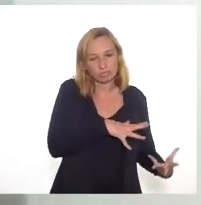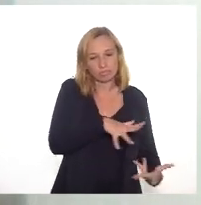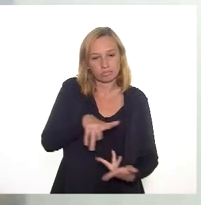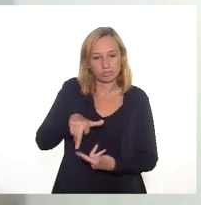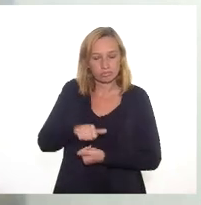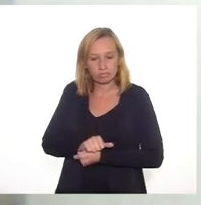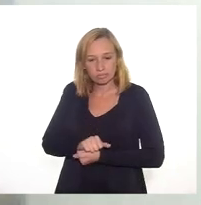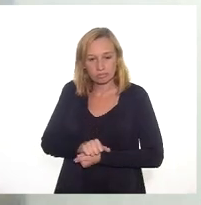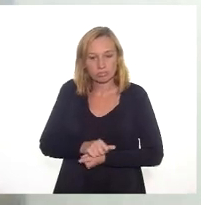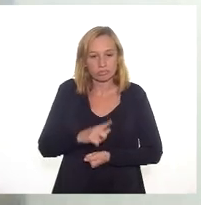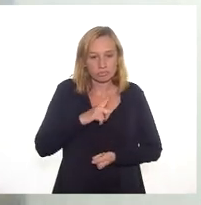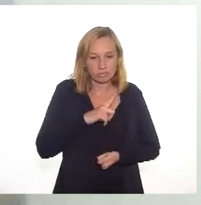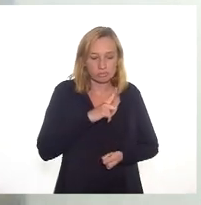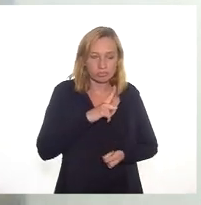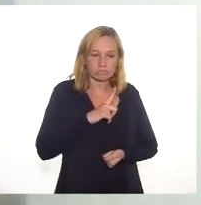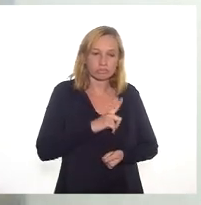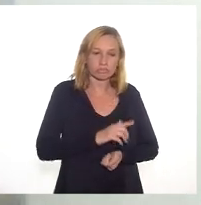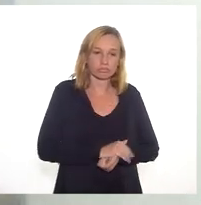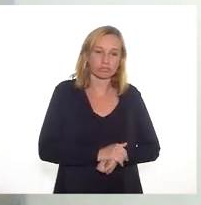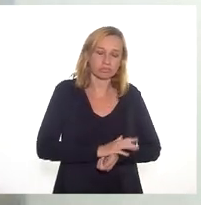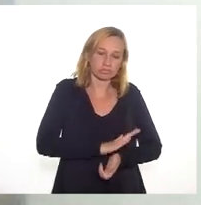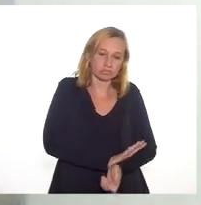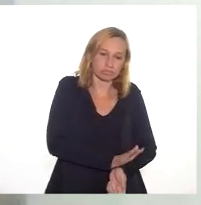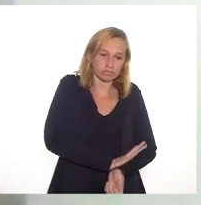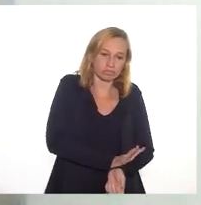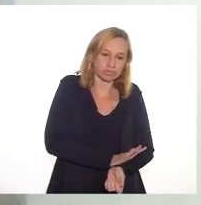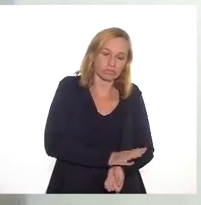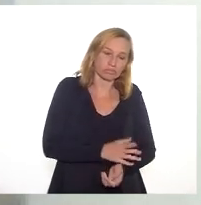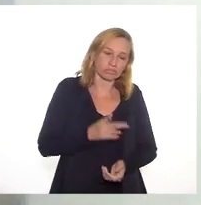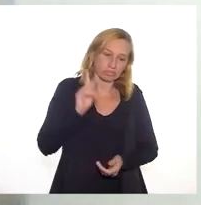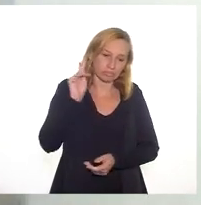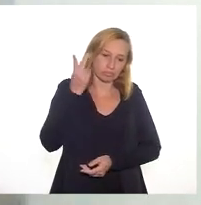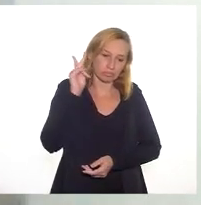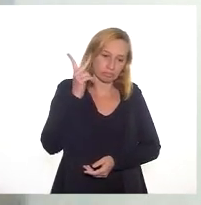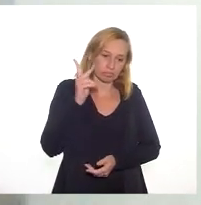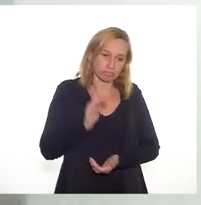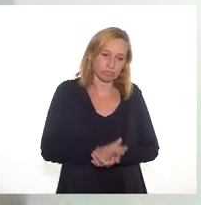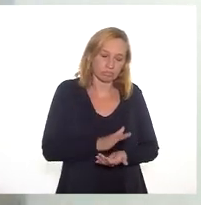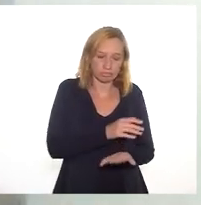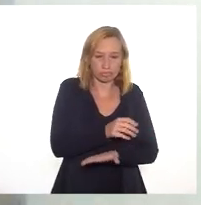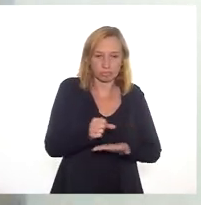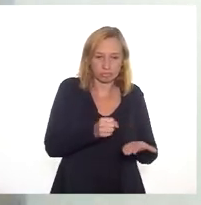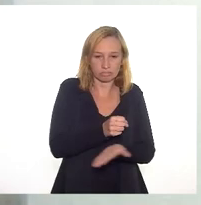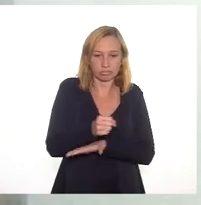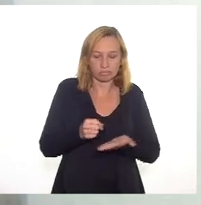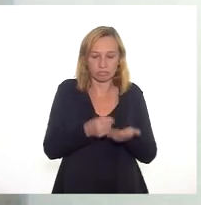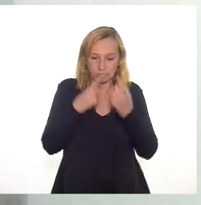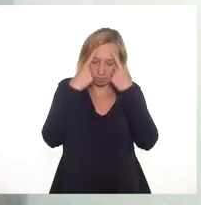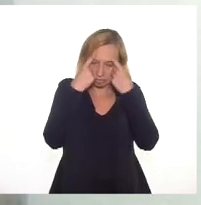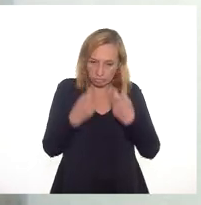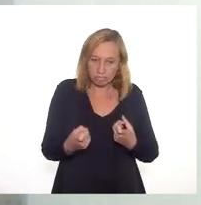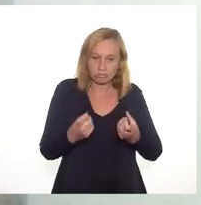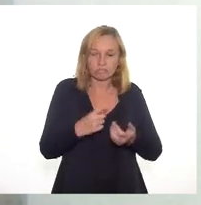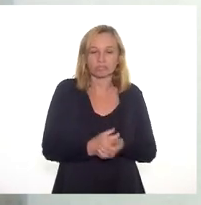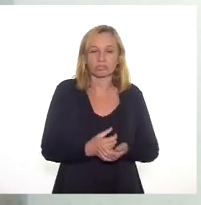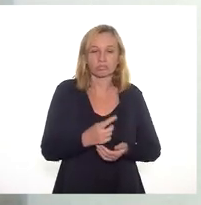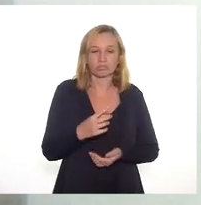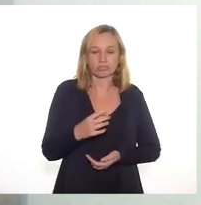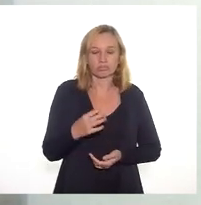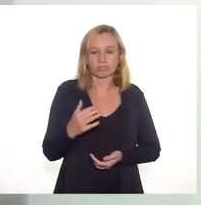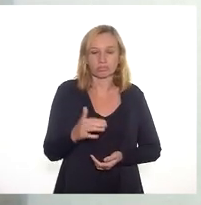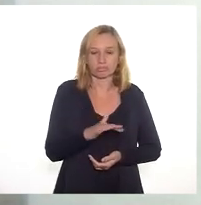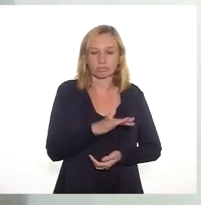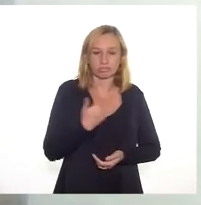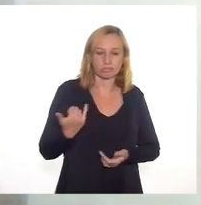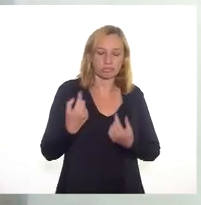judeus, o racismo ele tem sido historicamente uma das bases da violência, dos crimes contra a